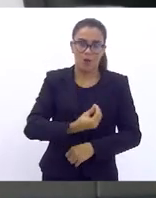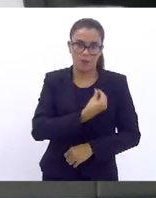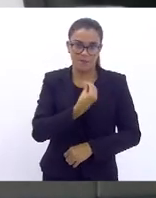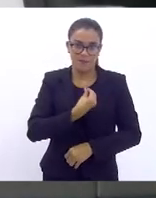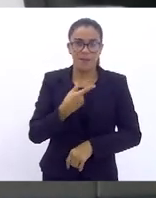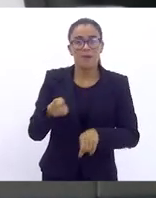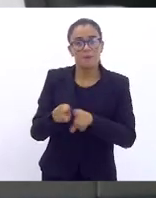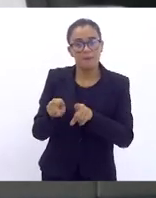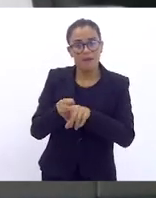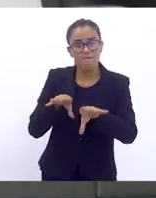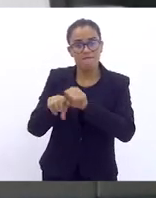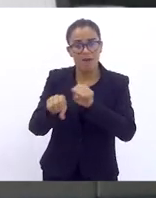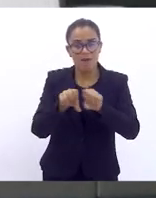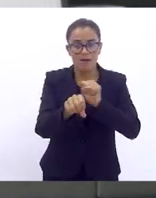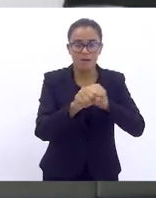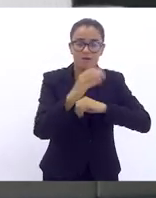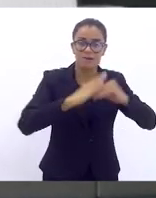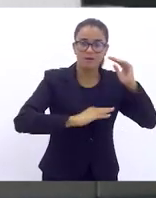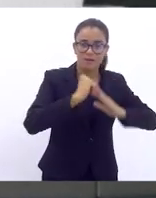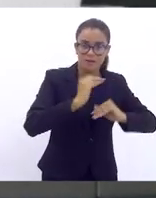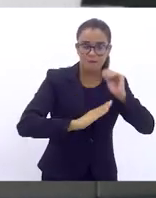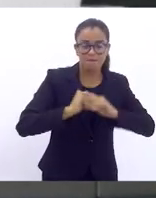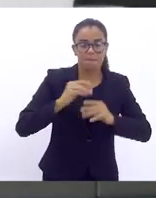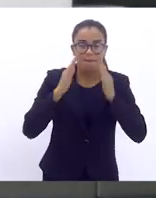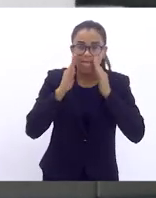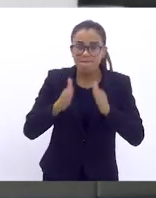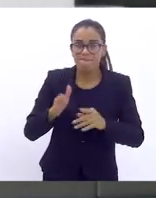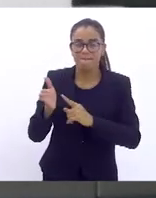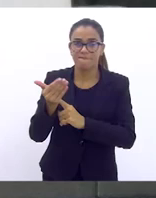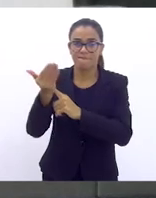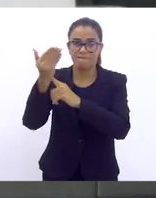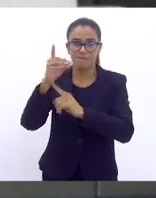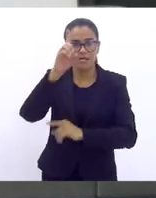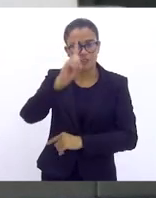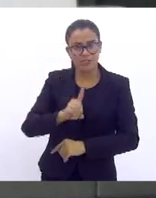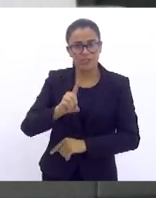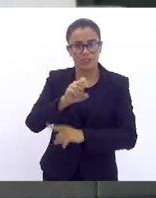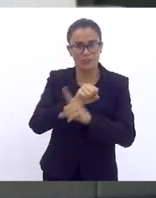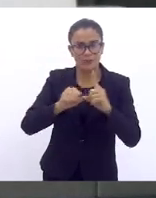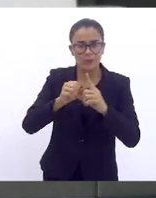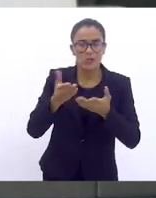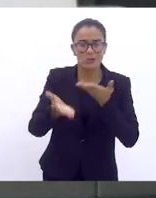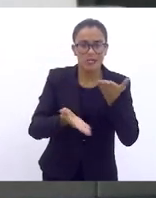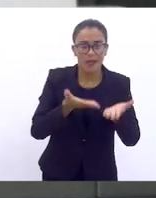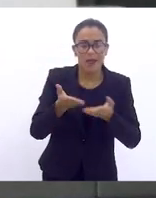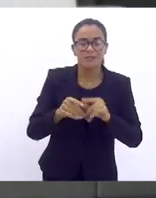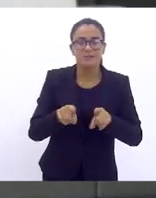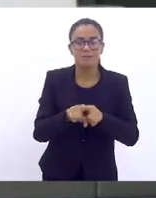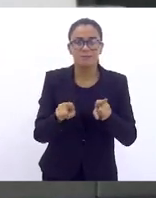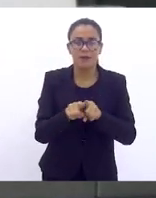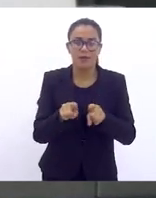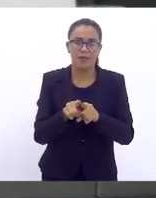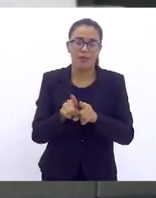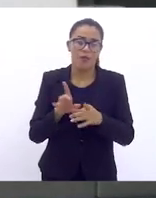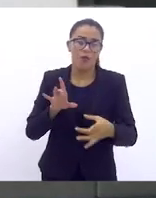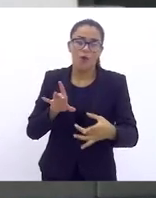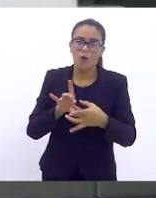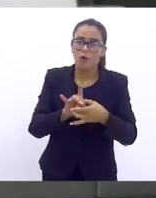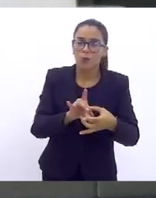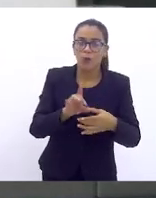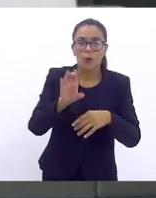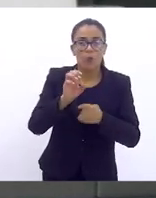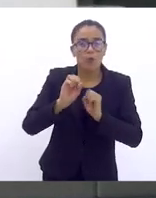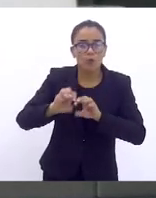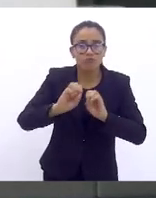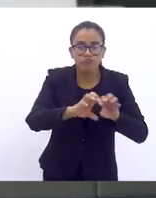alinhada a evolução tecnológica efetivação dos direitos sociais cultura de tolerância Integração Social